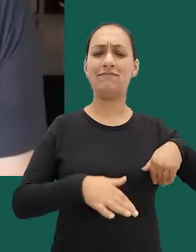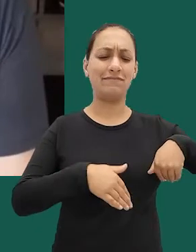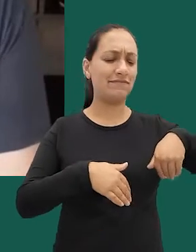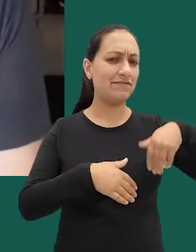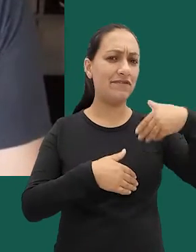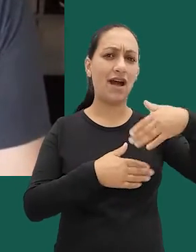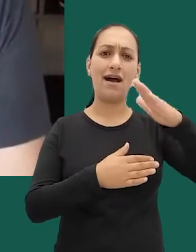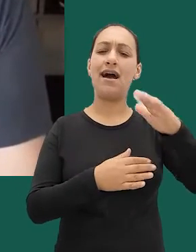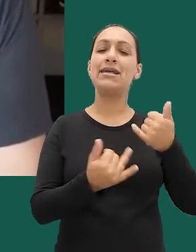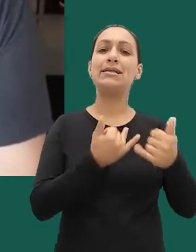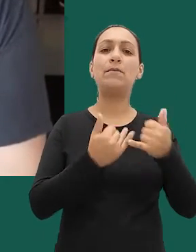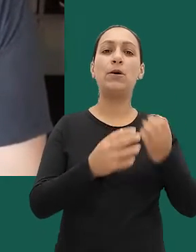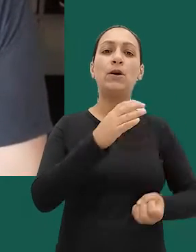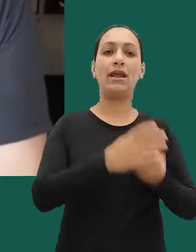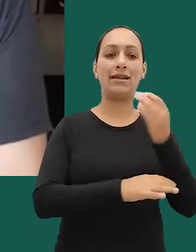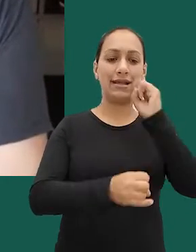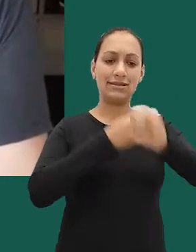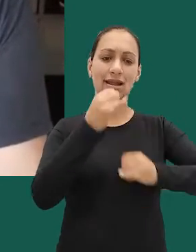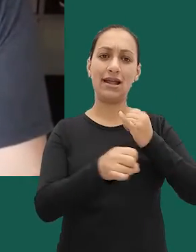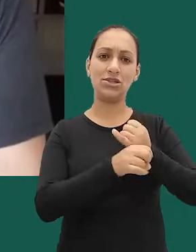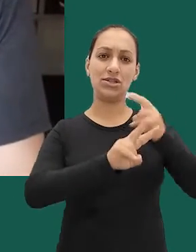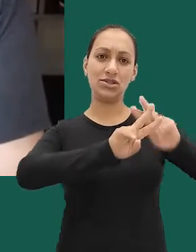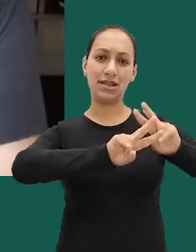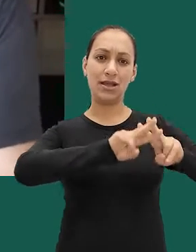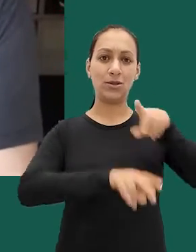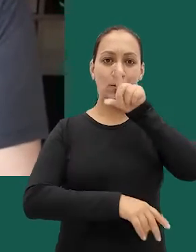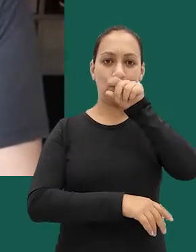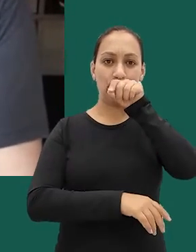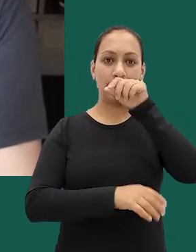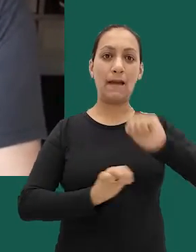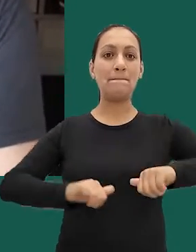eu criei uma hashtag no Twitter e ficou a melhor palestra que teve